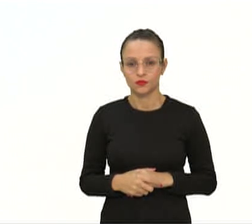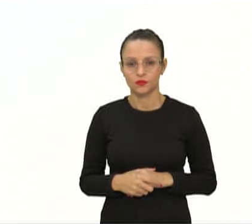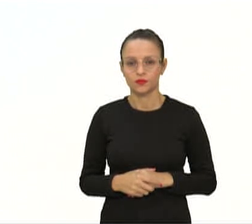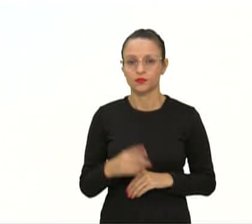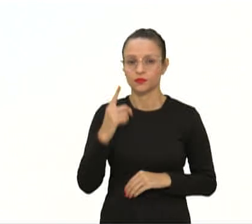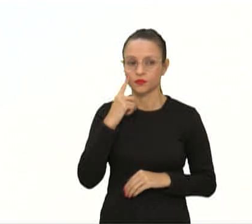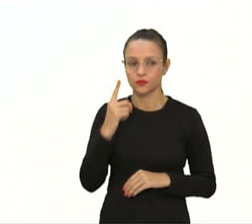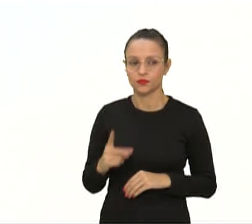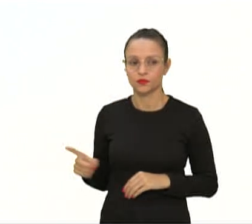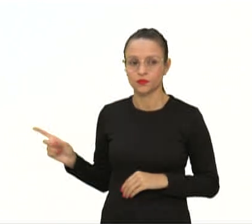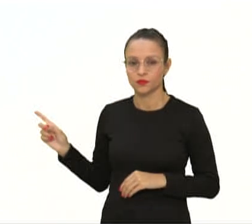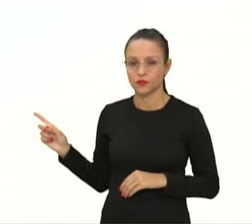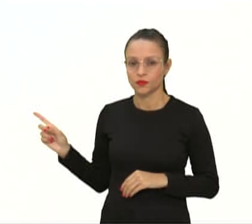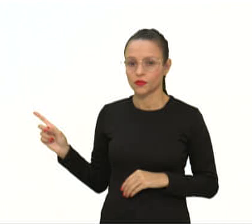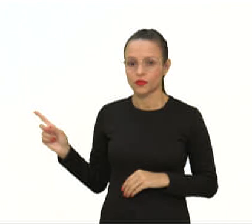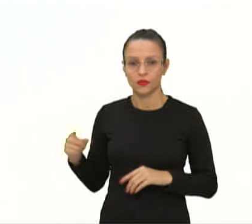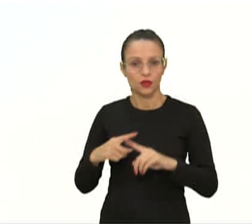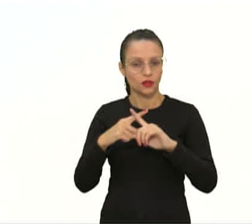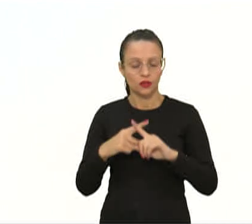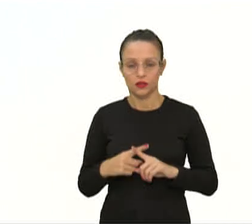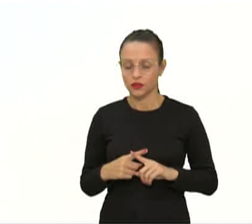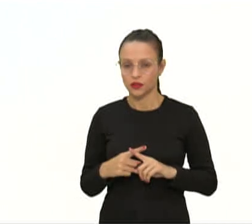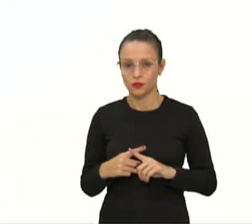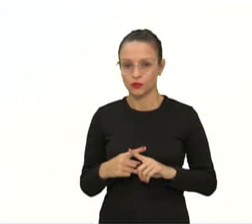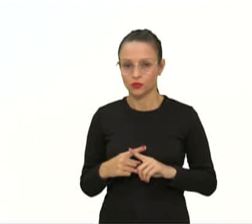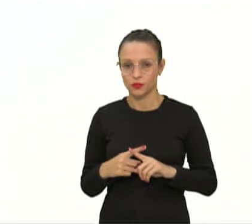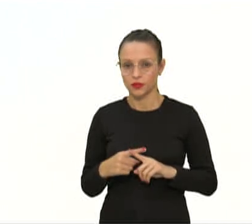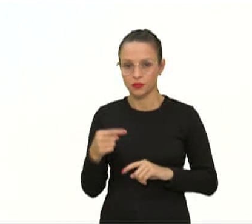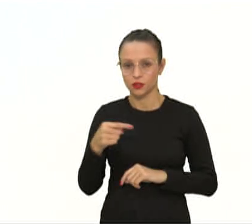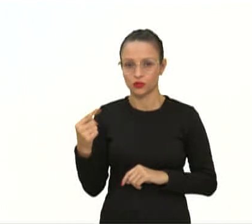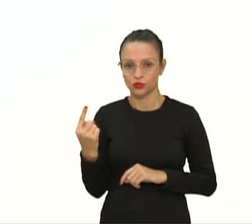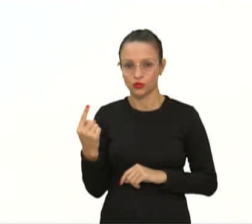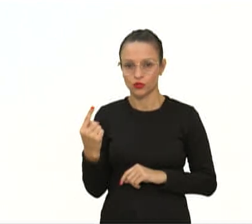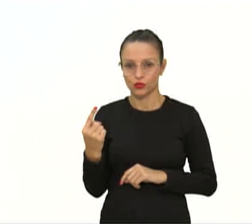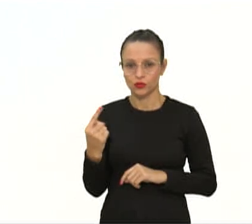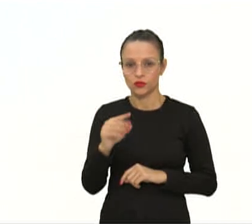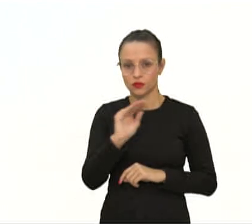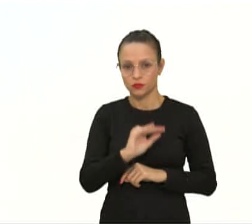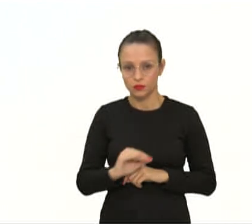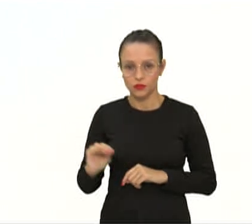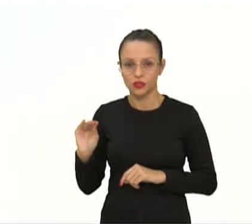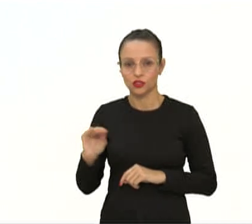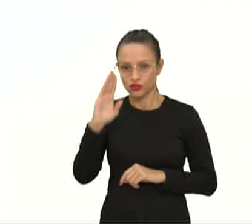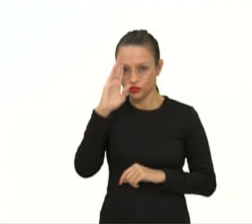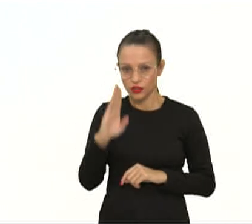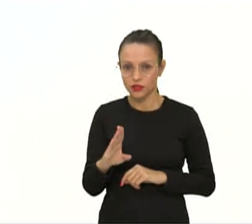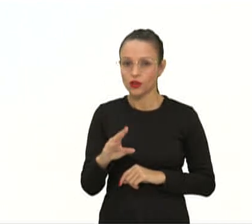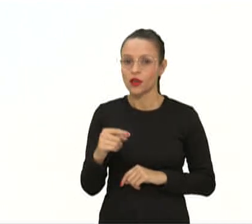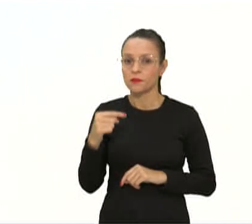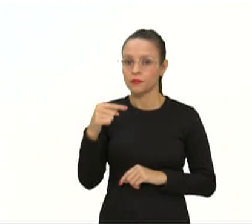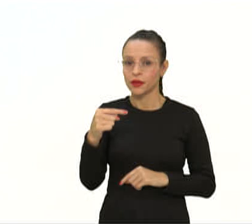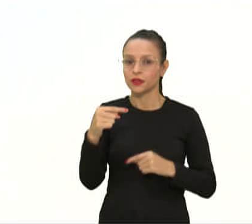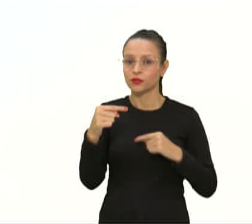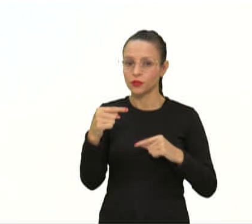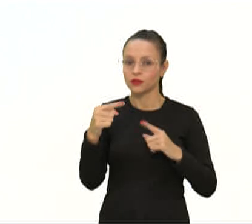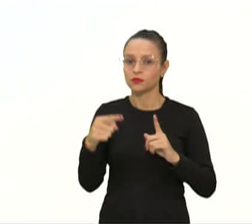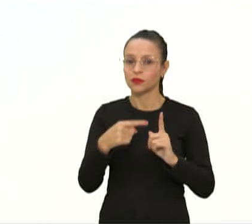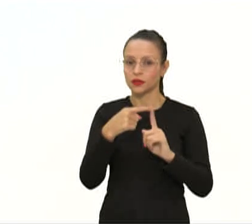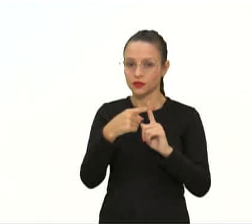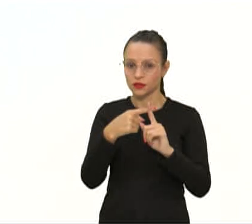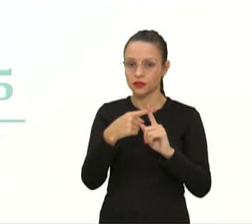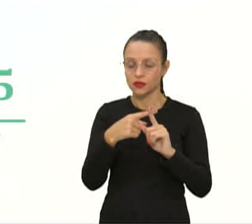Aqui, ó, eu não multipliquei por menos 1, eu passei o menos 7 direto, dividindo. Aí eu tenho que fazer regra de sinais. Menos com menos, mais.